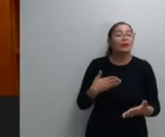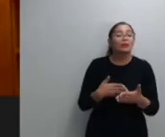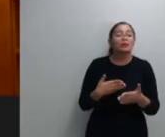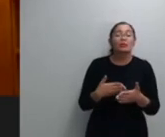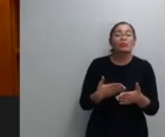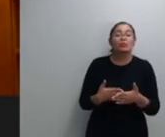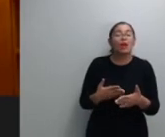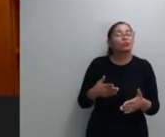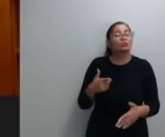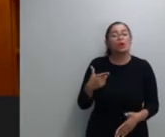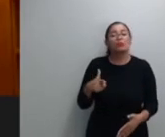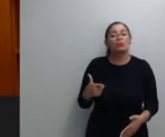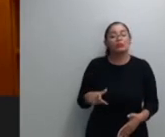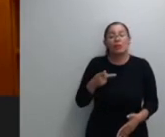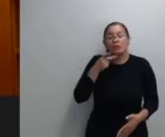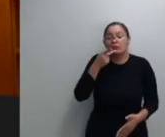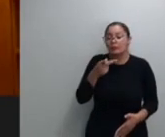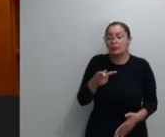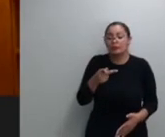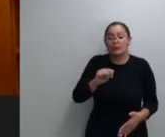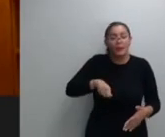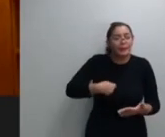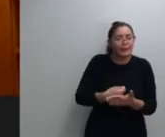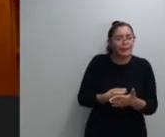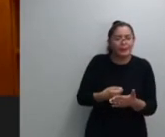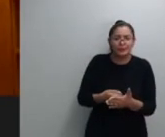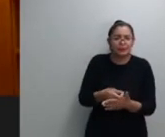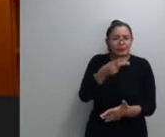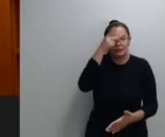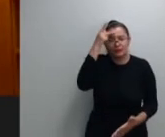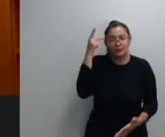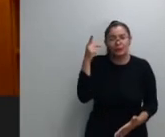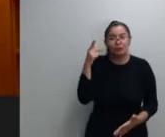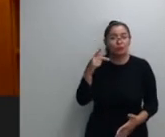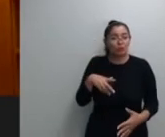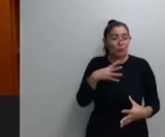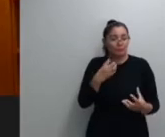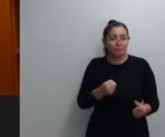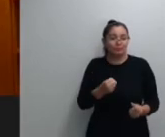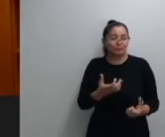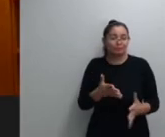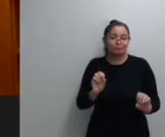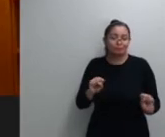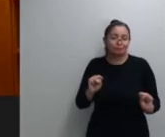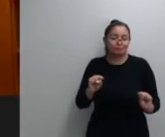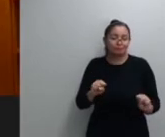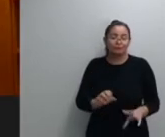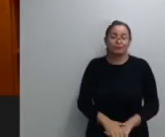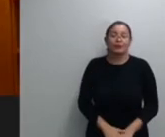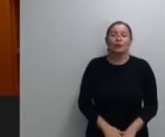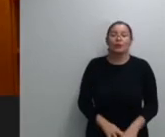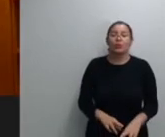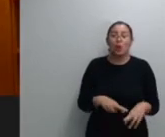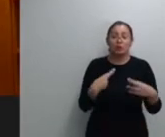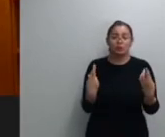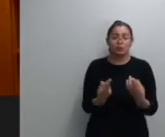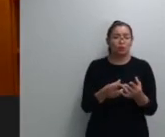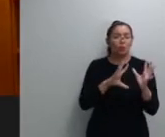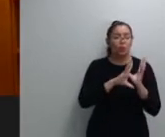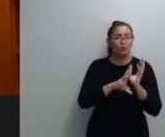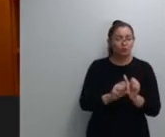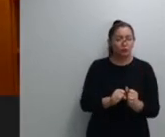não compete ao aplicador ser legislador positivo. E com relação, em resumo, da situação do